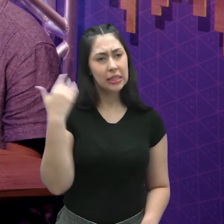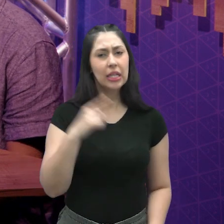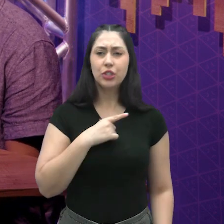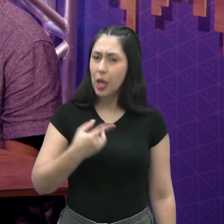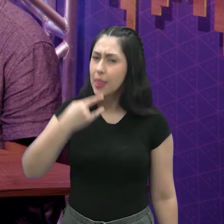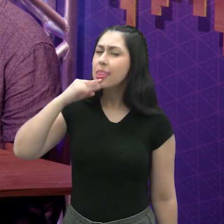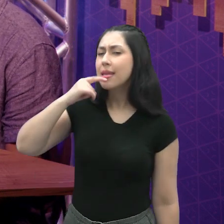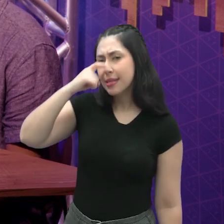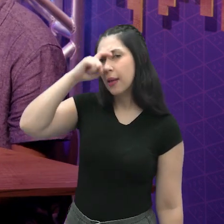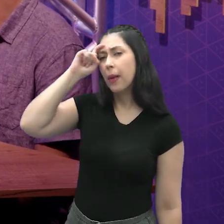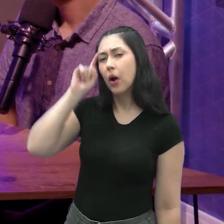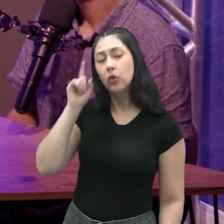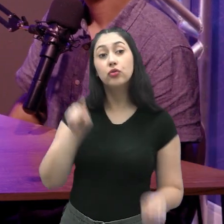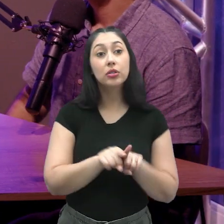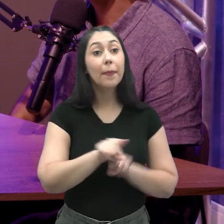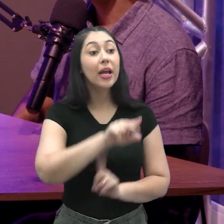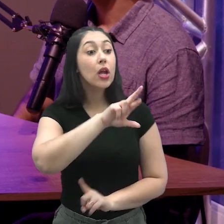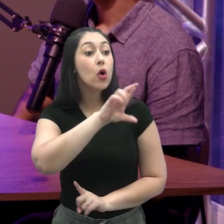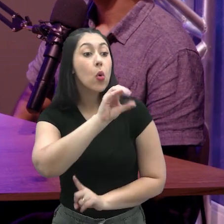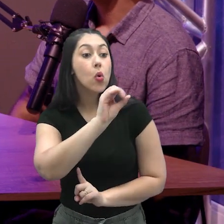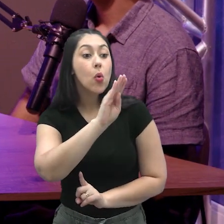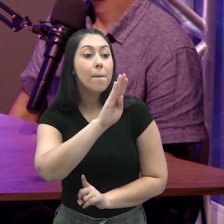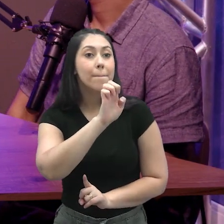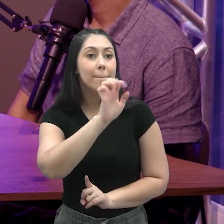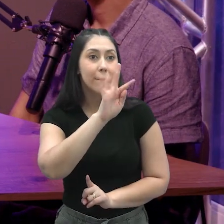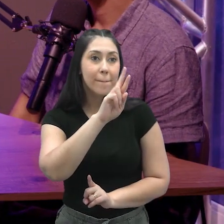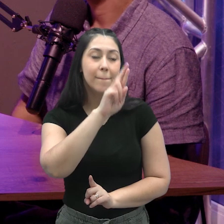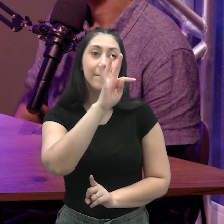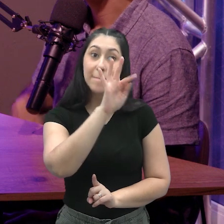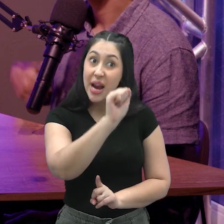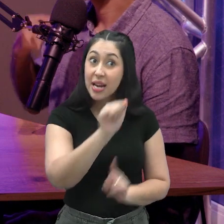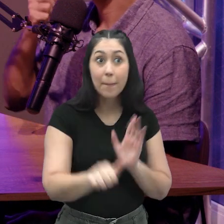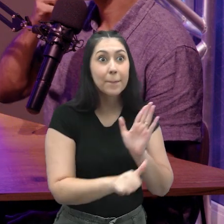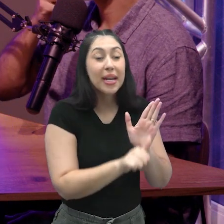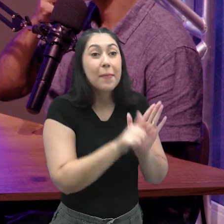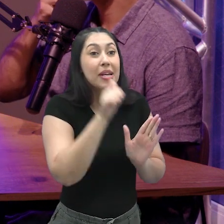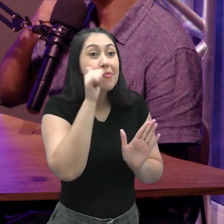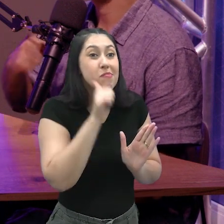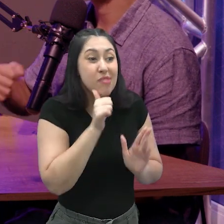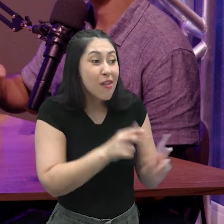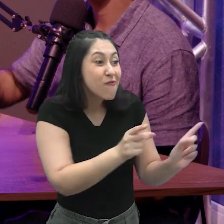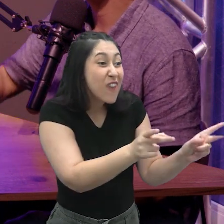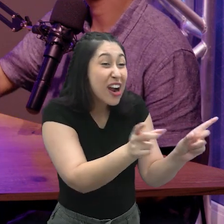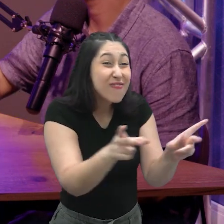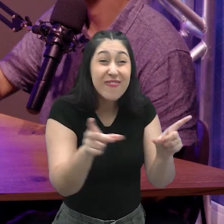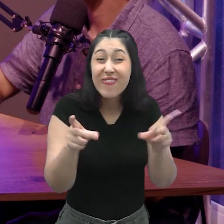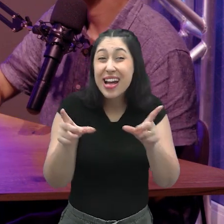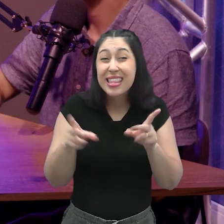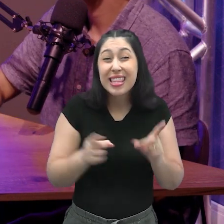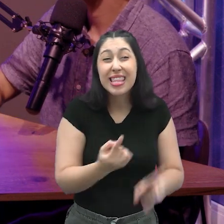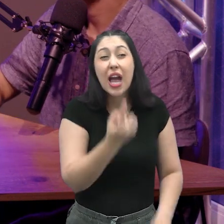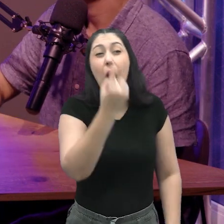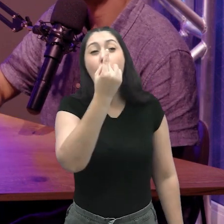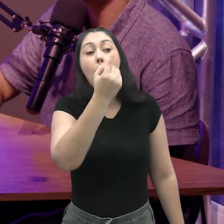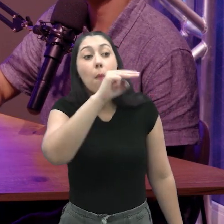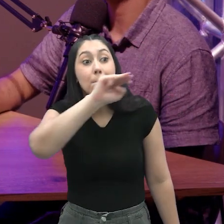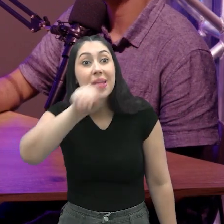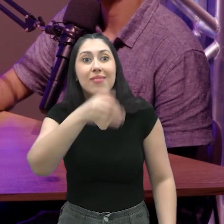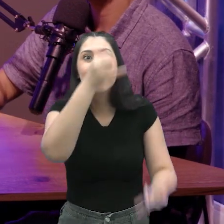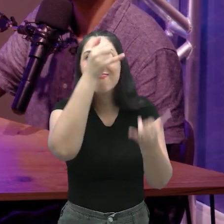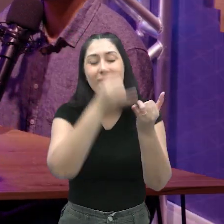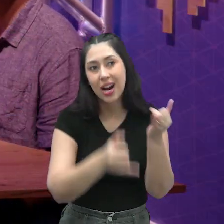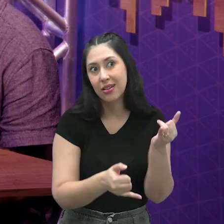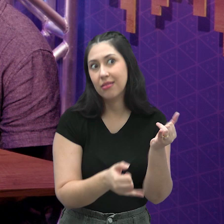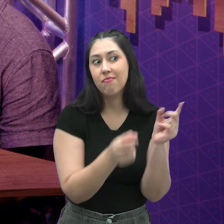Inesita outras. Barroso. Inesita Barroso, Roberta Miranda, que foi a primeira mulher a vender mais de 1,5 milhão de discos no Brasil. Olha né?